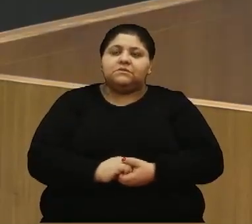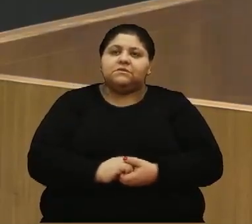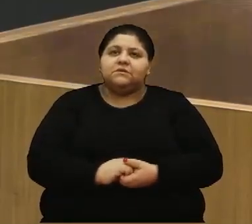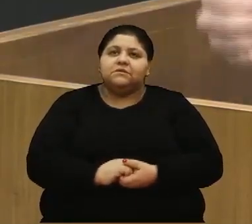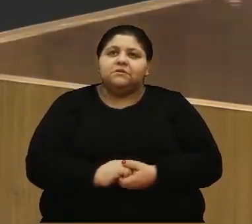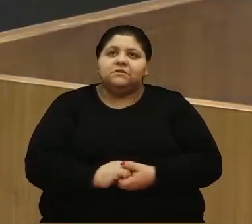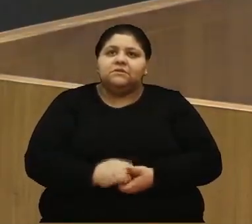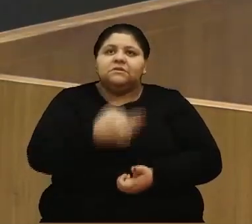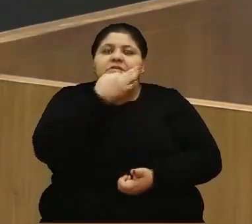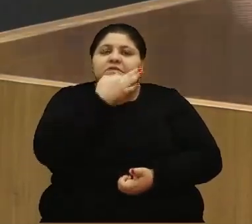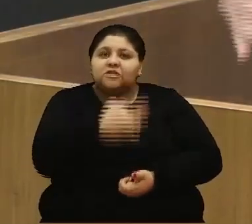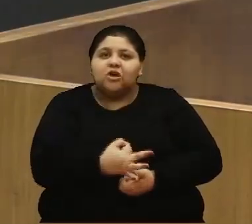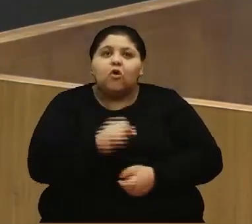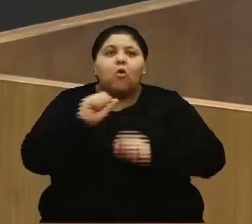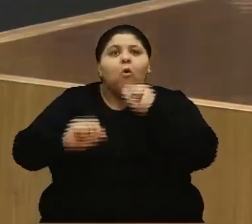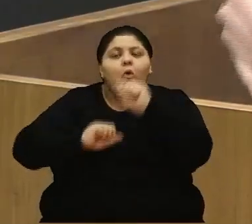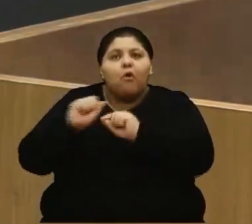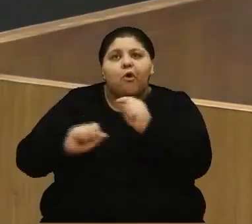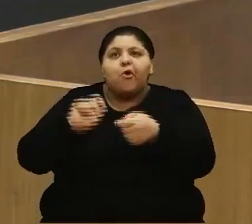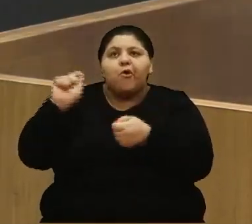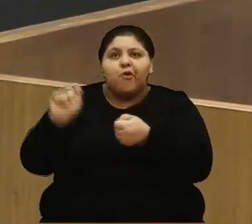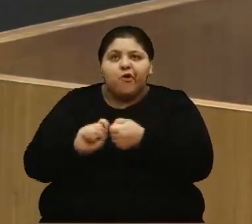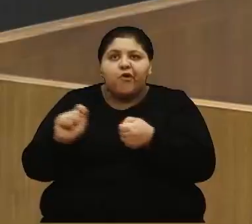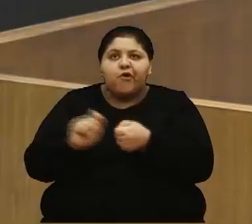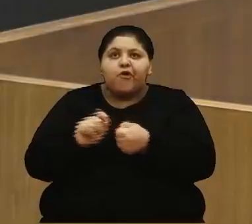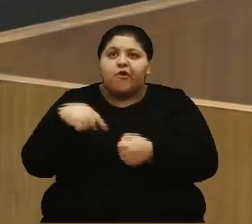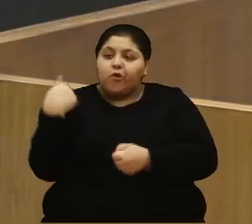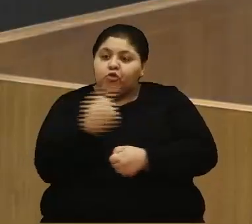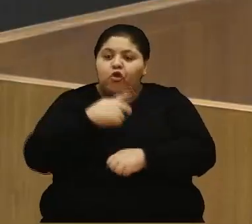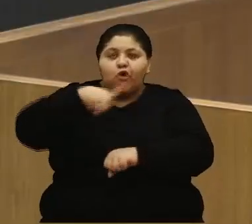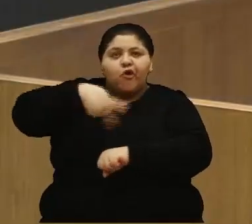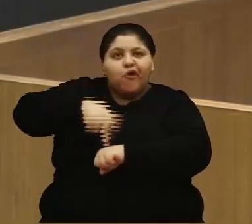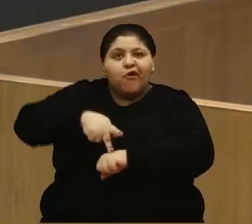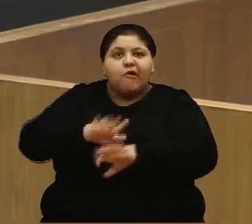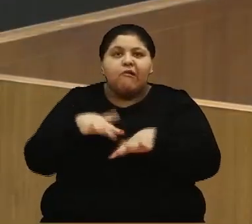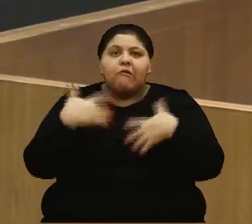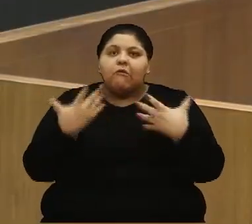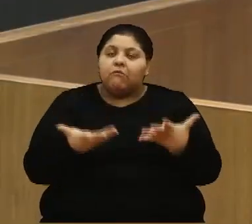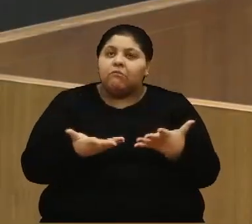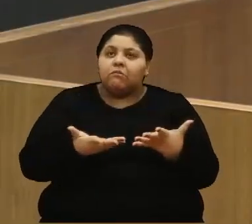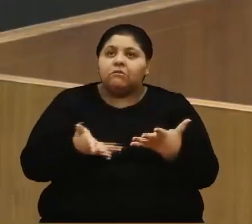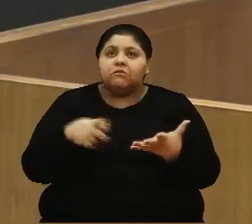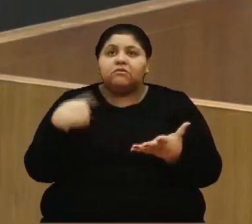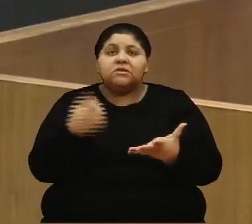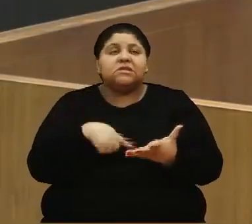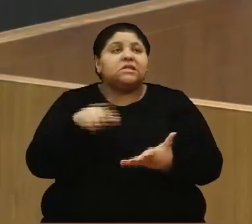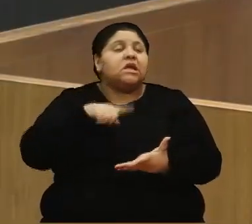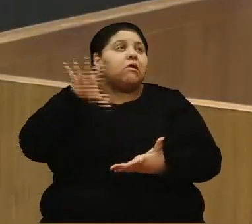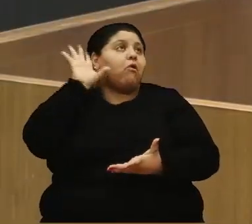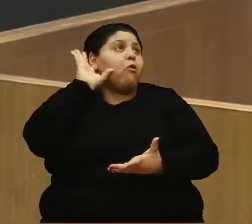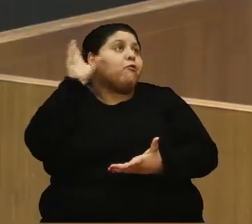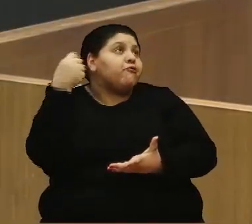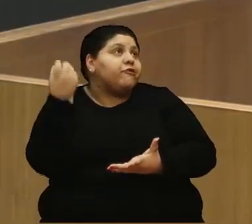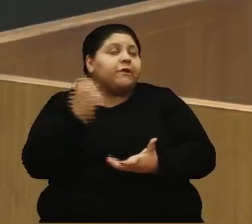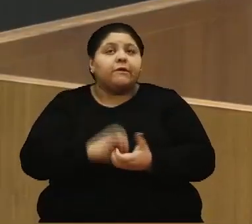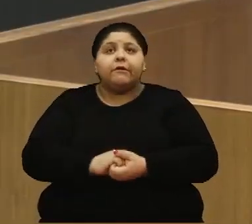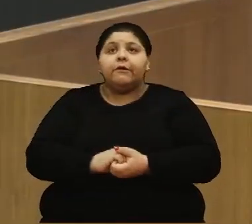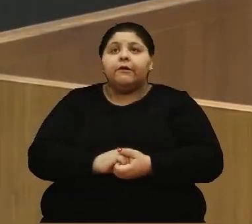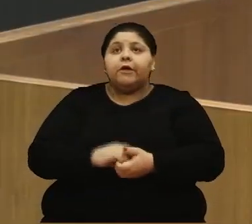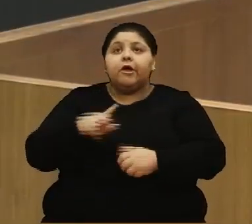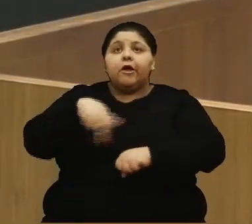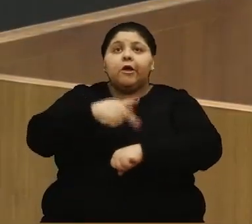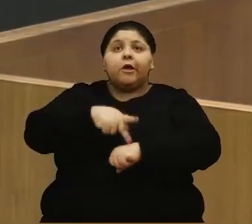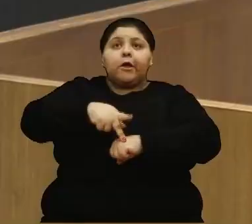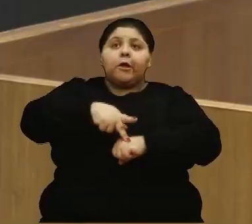É um absurdo o que estão fazendo com o nosso país. E aí, a gente tem que ouvir aqui os patriotas